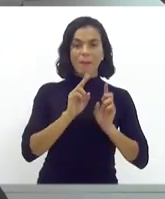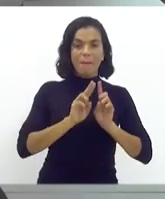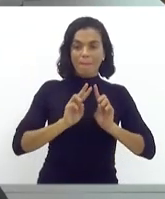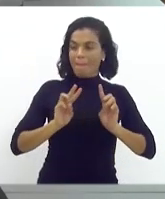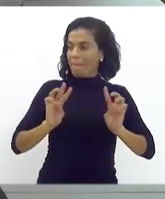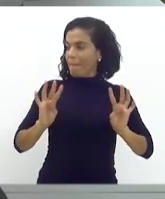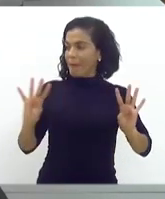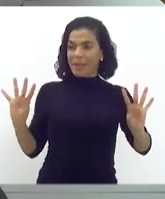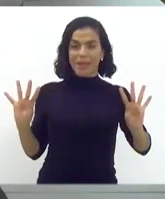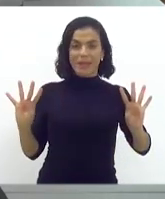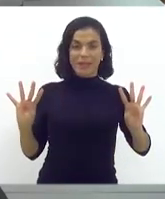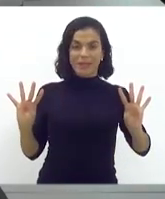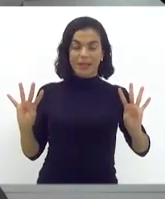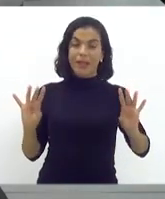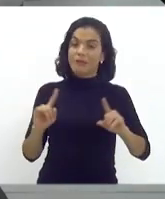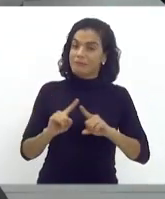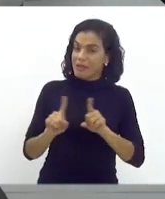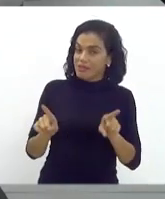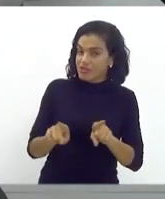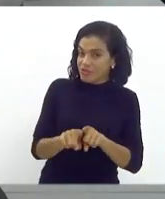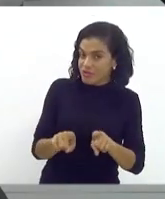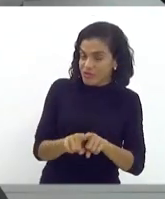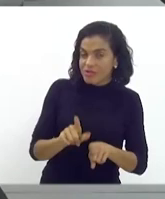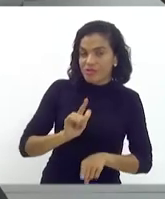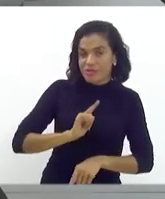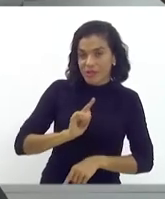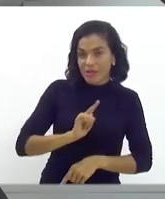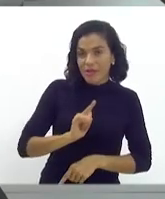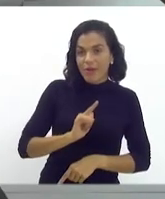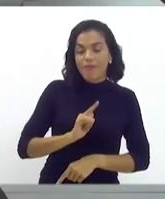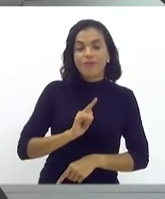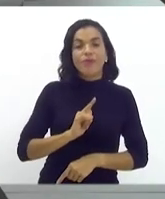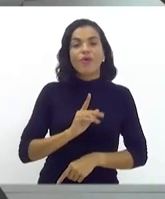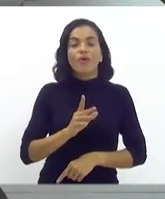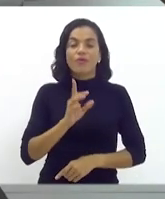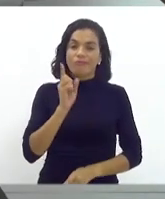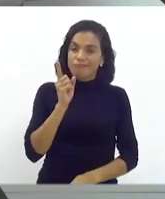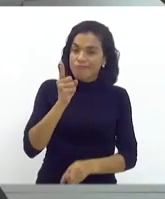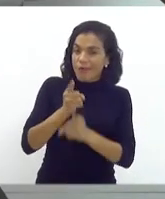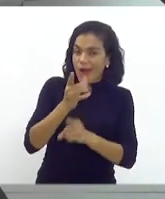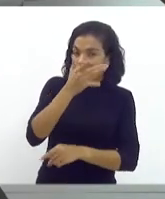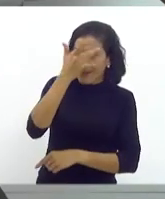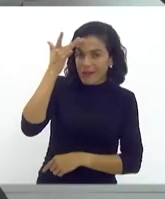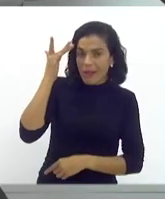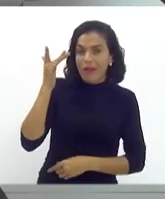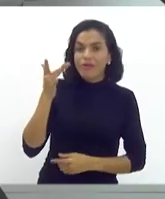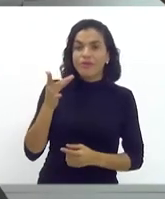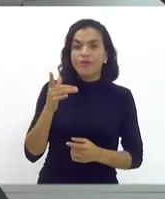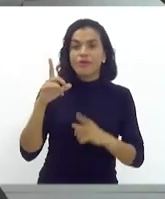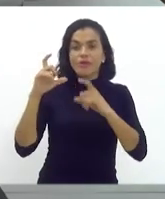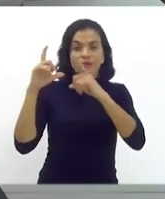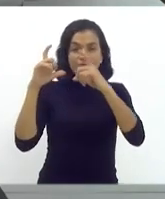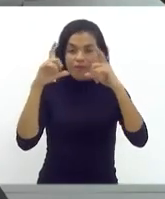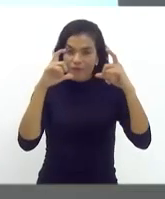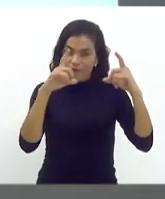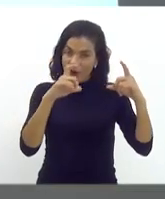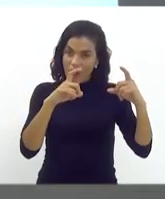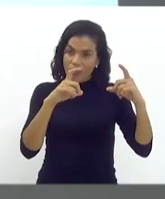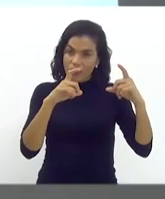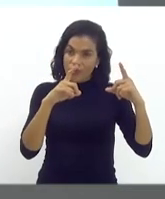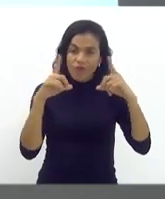as formalidades mas nós também temos o reconhecimento de pessoas através de